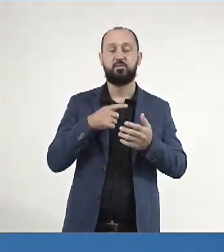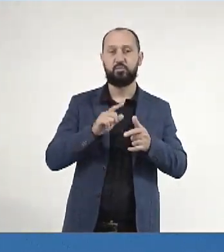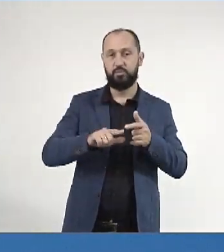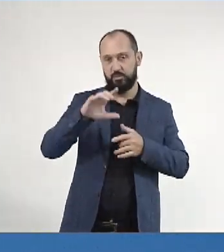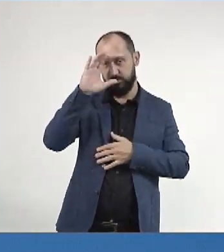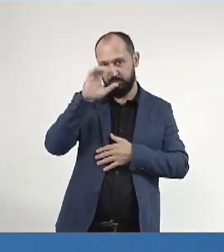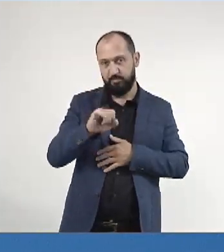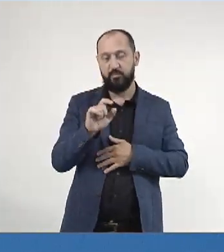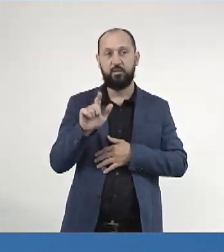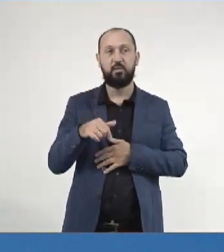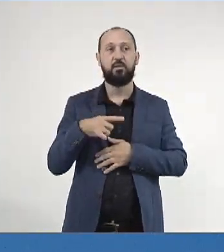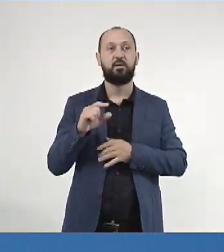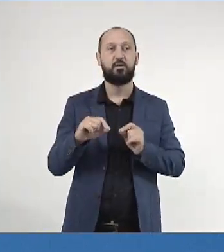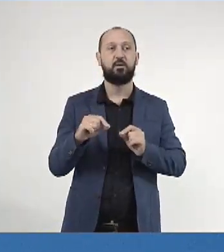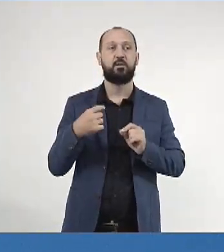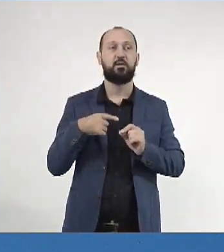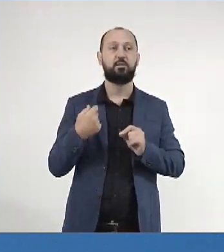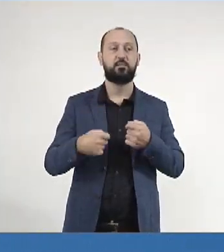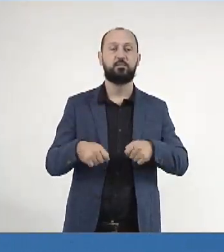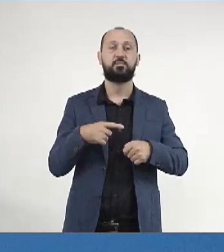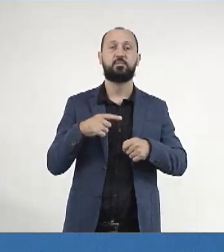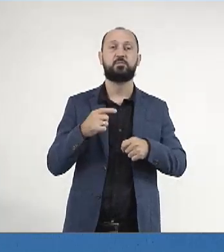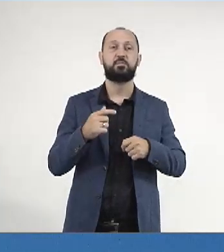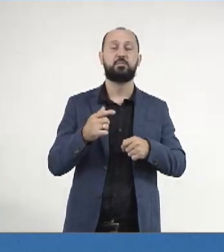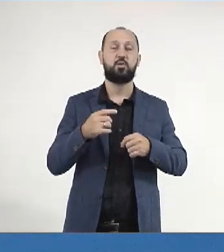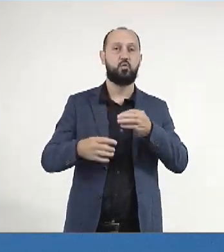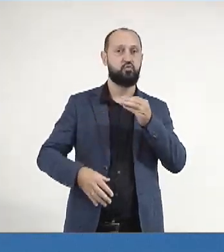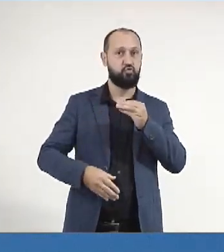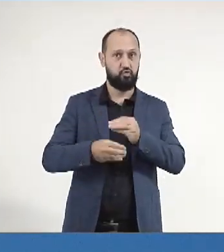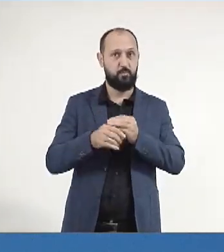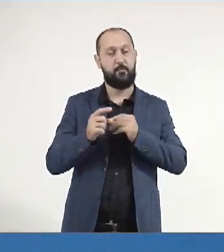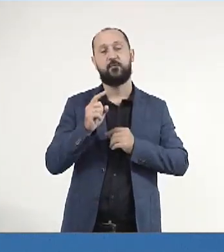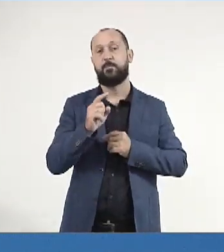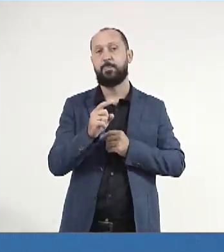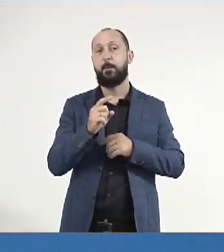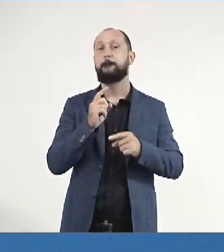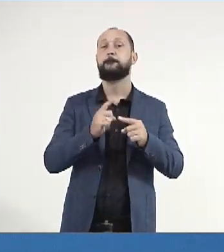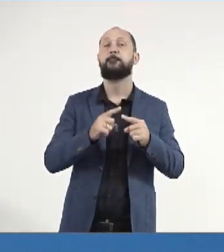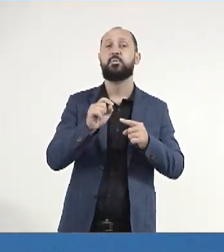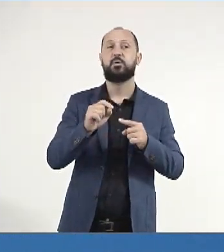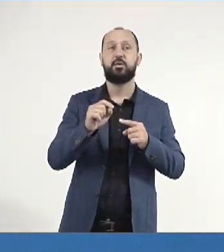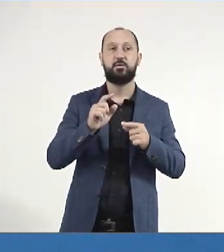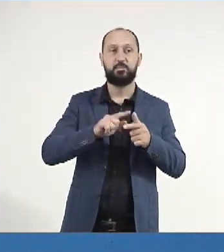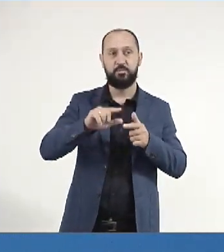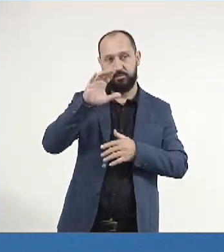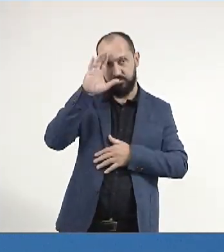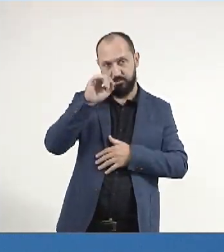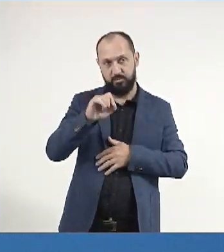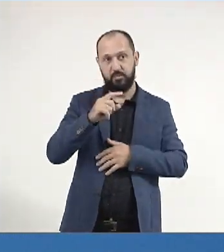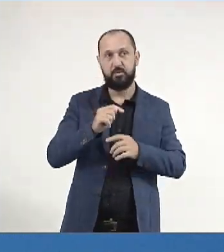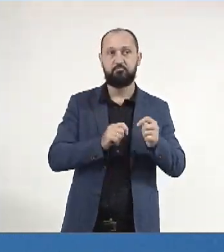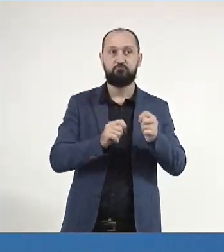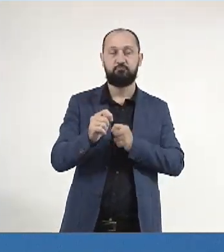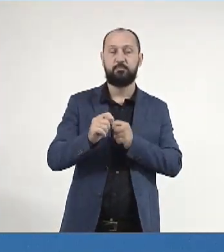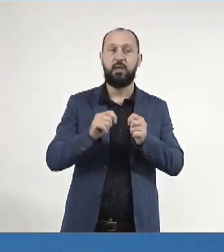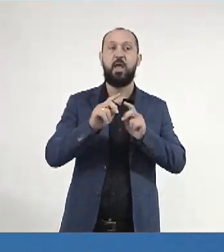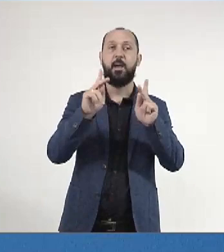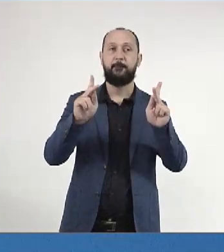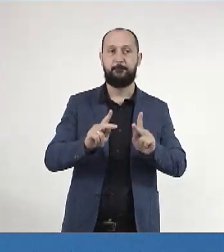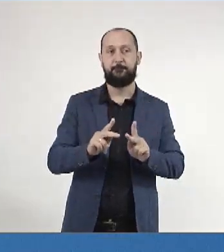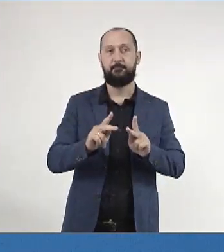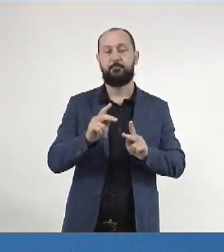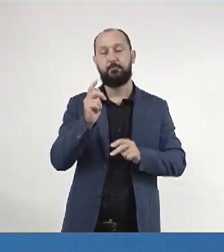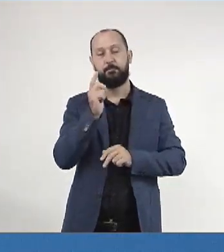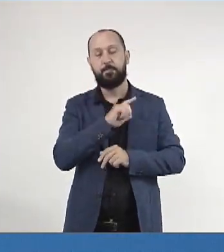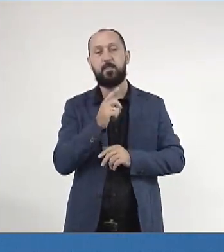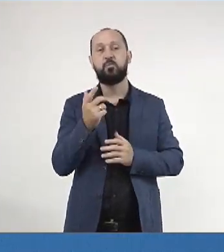solução. E é exatamente isso que eu me somo a Vossa Excelência, porque essa é a alternativa para trazer paz no campo, mas atendendo